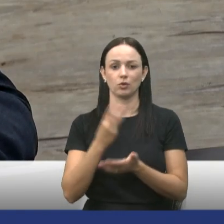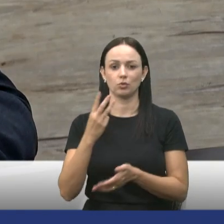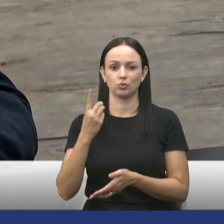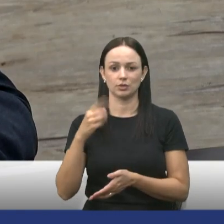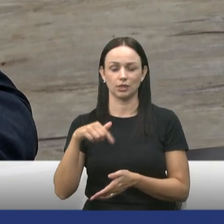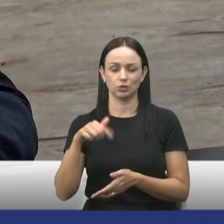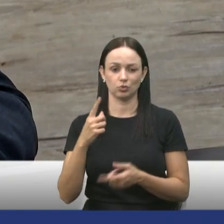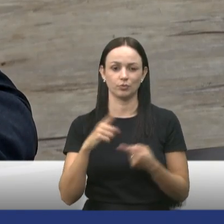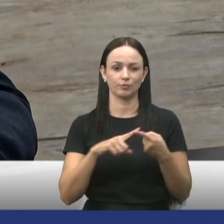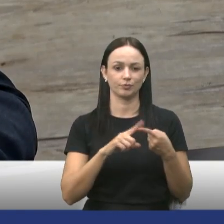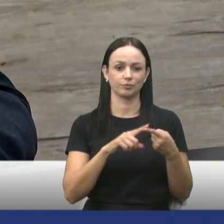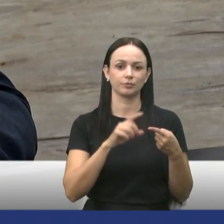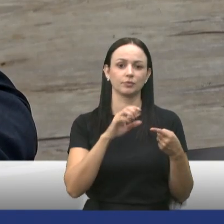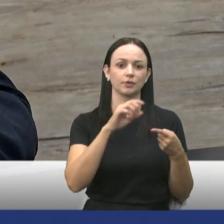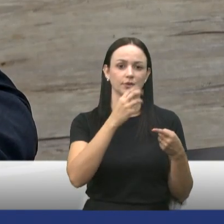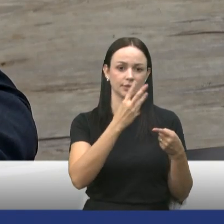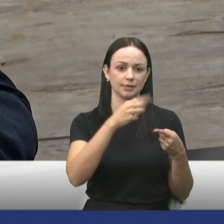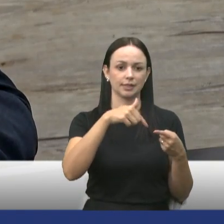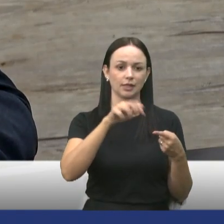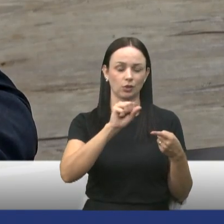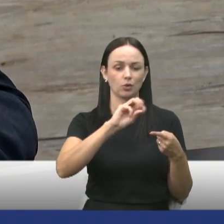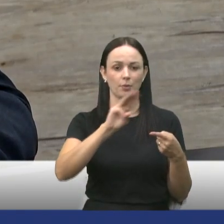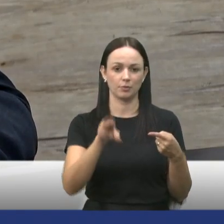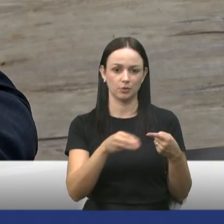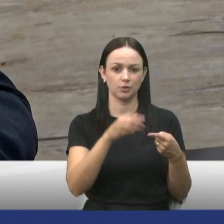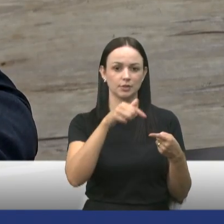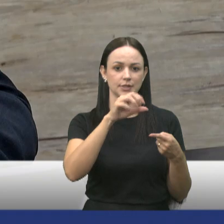O empenhado